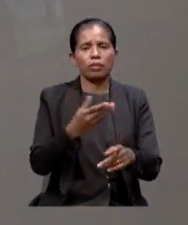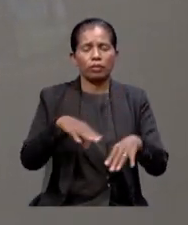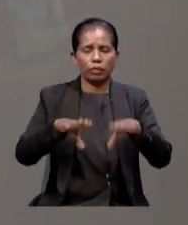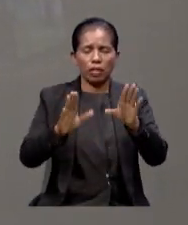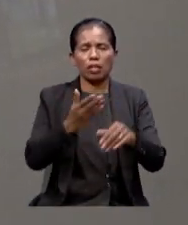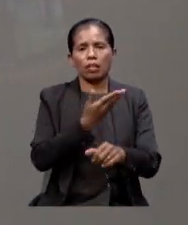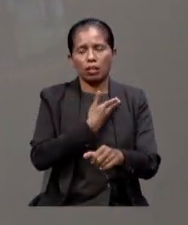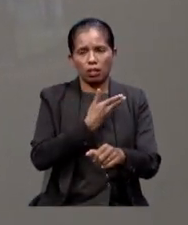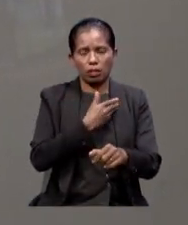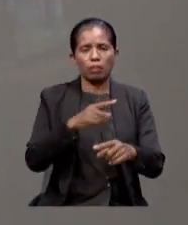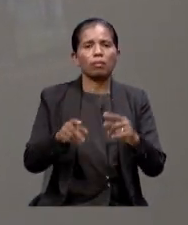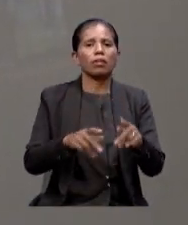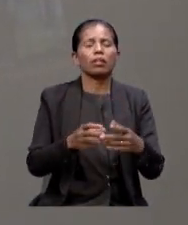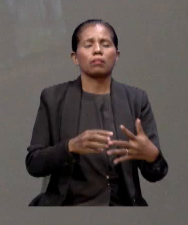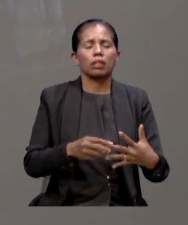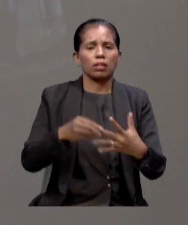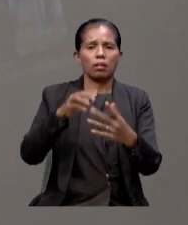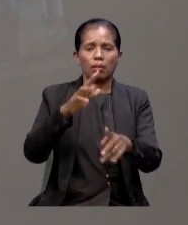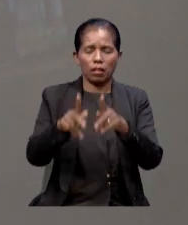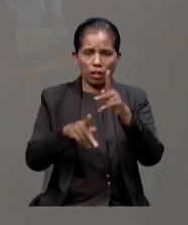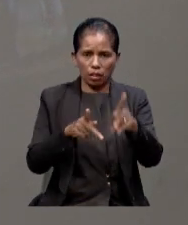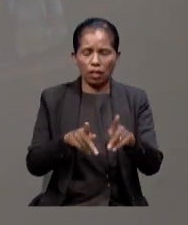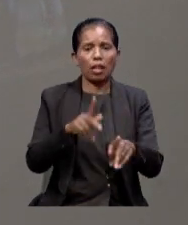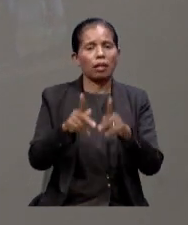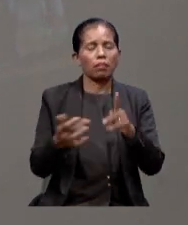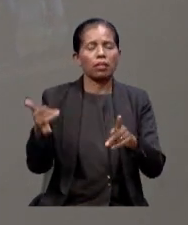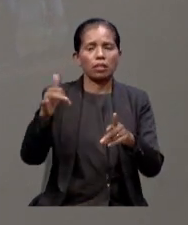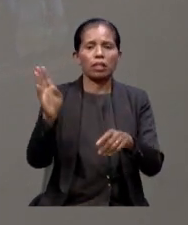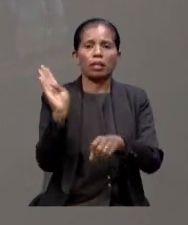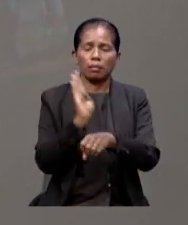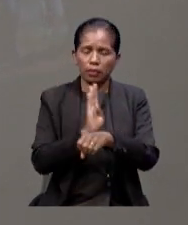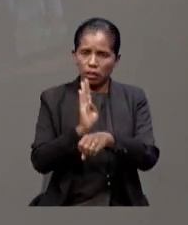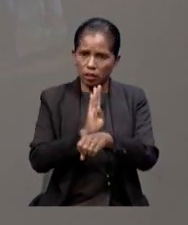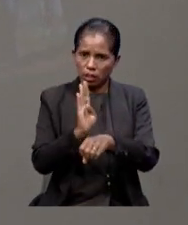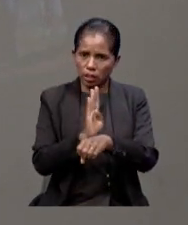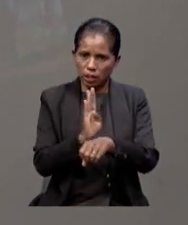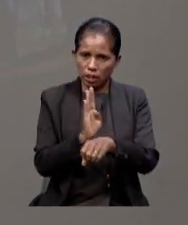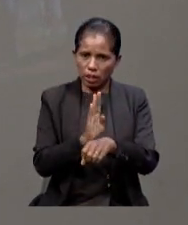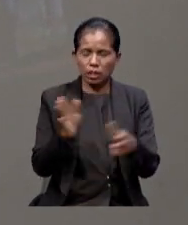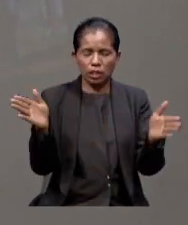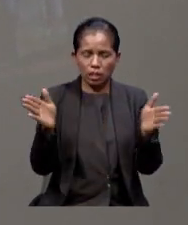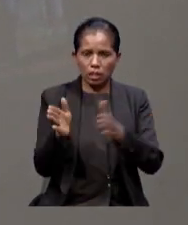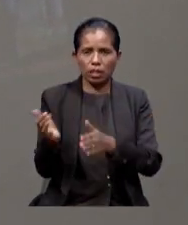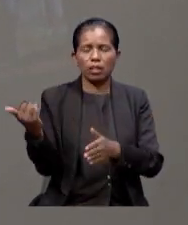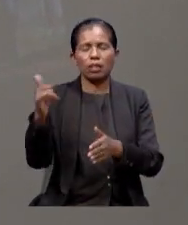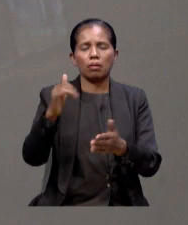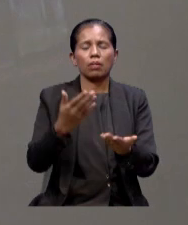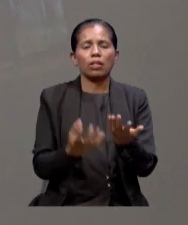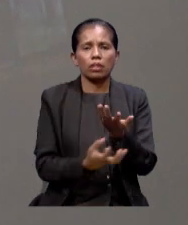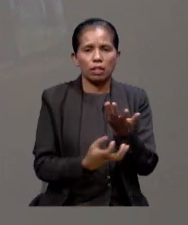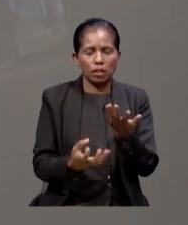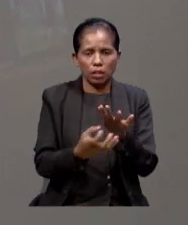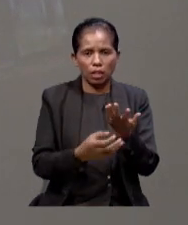salário bot, me beli liba povo. Ba ema sir nebe halo negócio kik, sir nebe halo pisang goreng, sir nebe